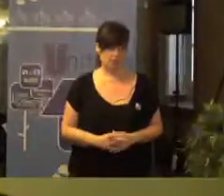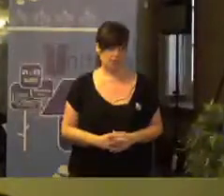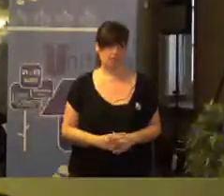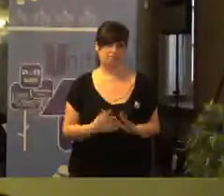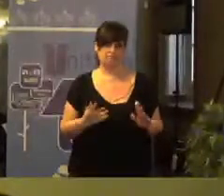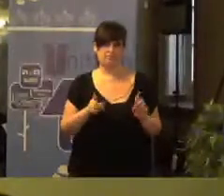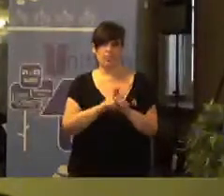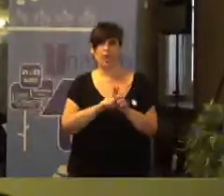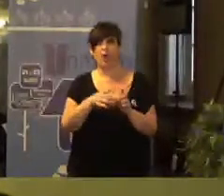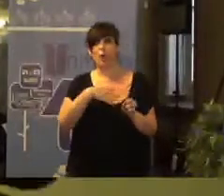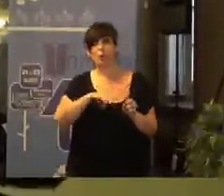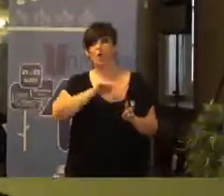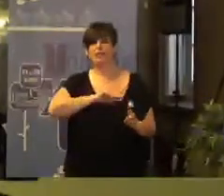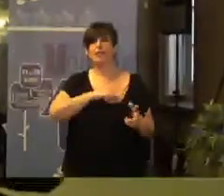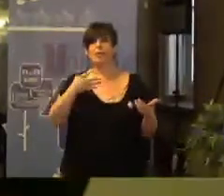estava.